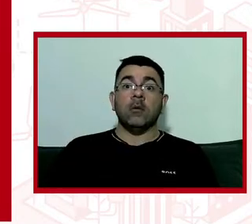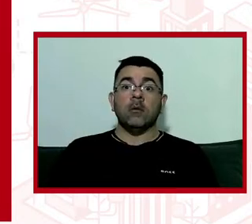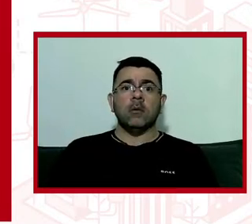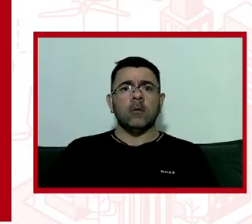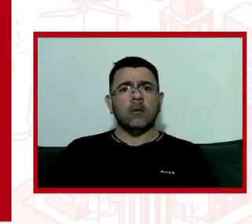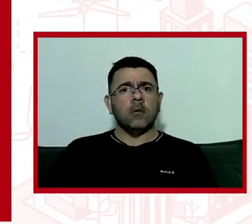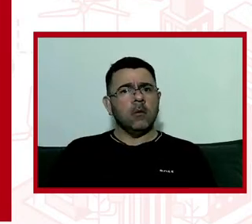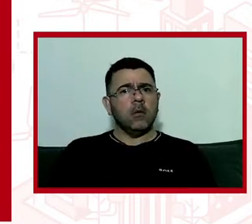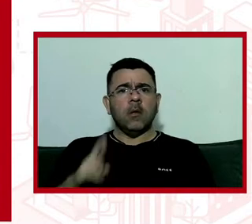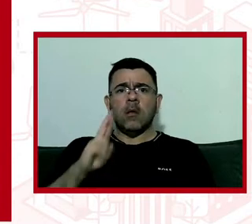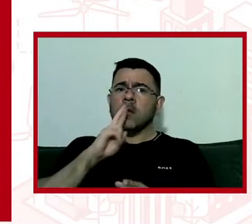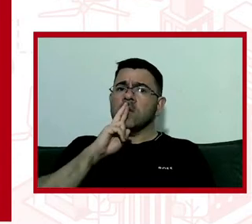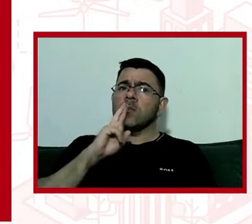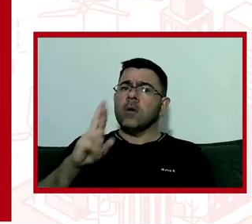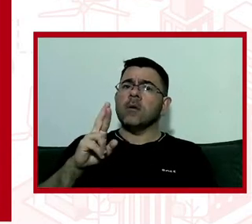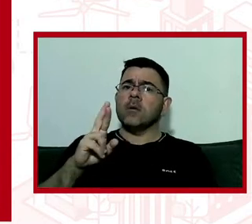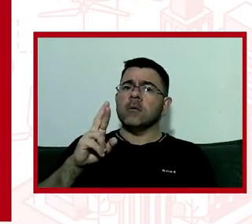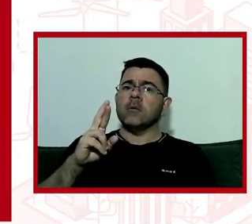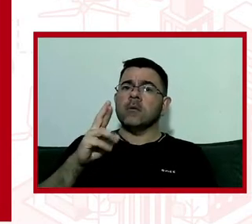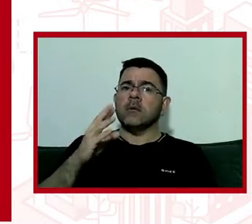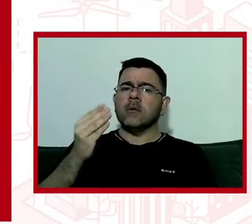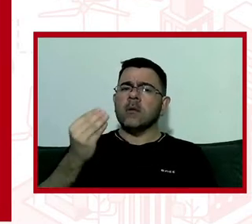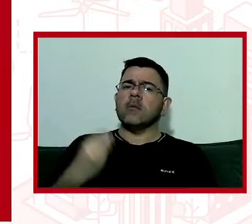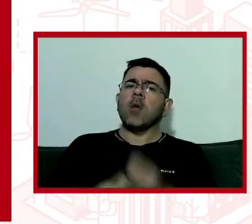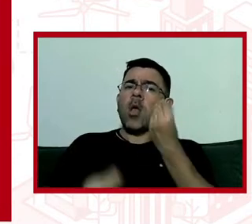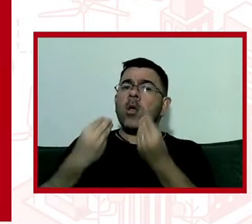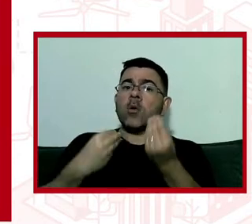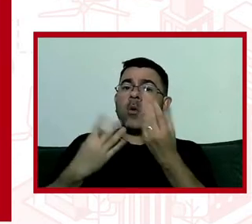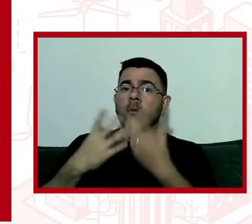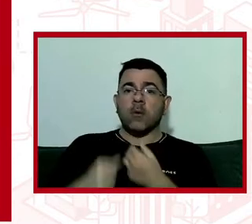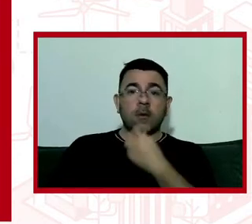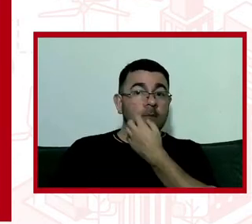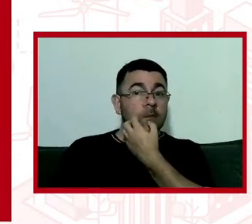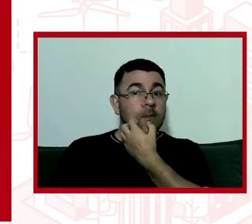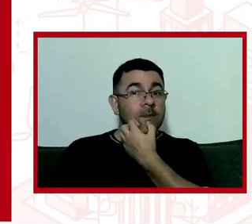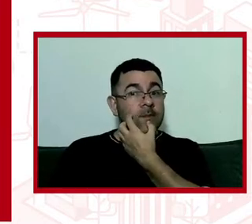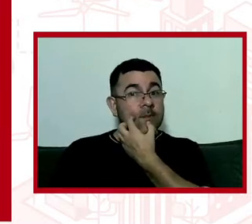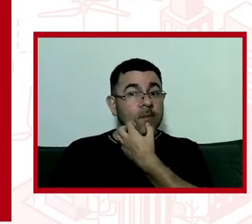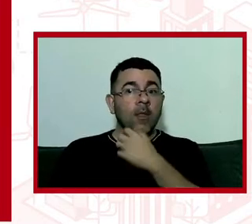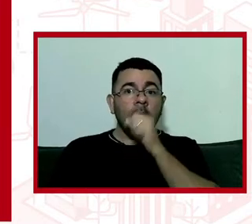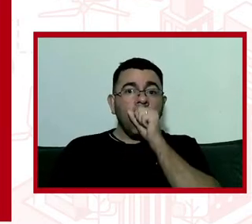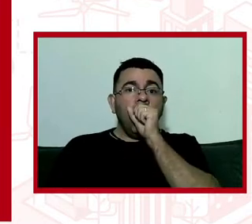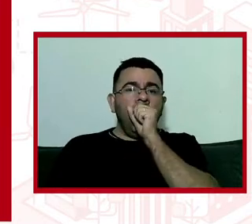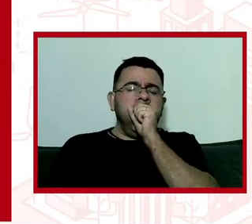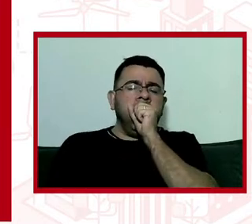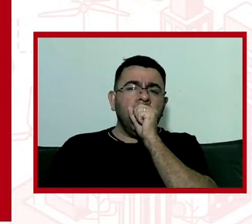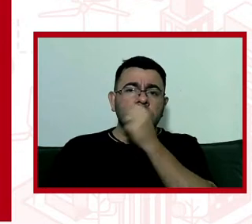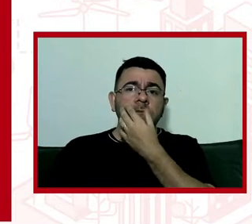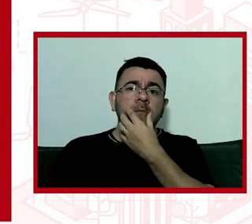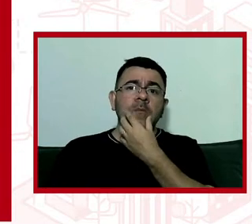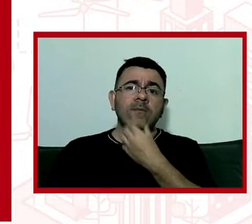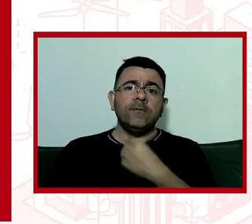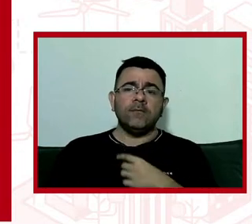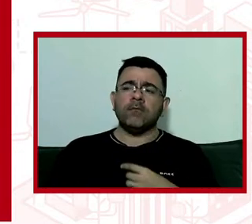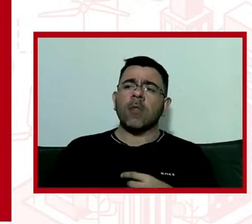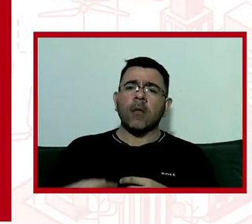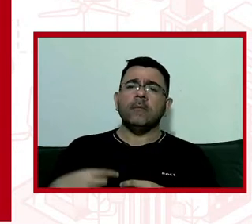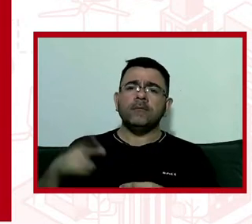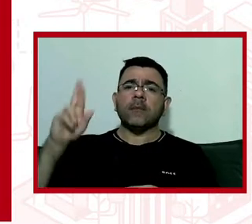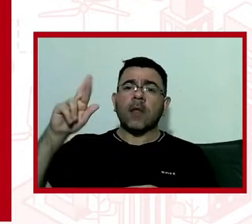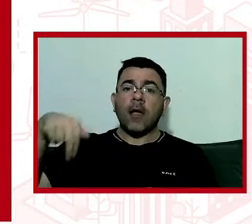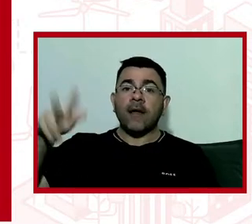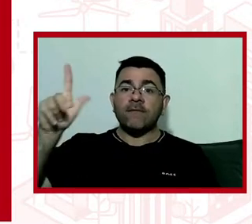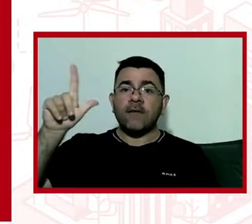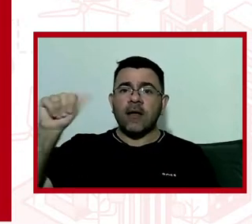disse não sei se eu soubesse eu faria então eu tô lhe chamando aqui para você fazer porque eu não sei fazer e a gente chamou e ele junto com a equipe